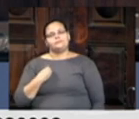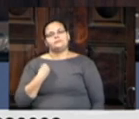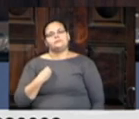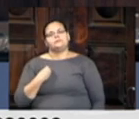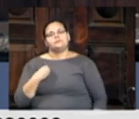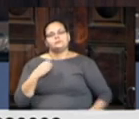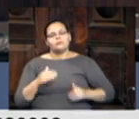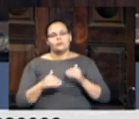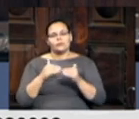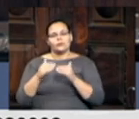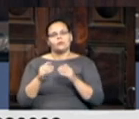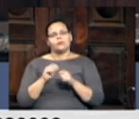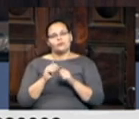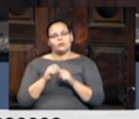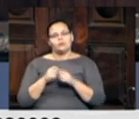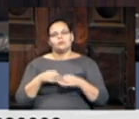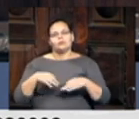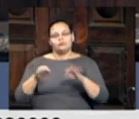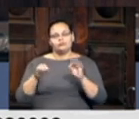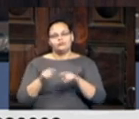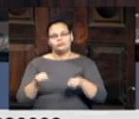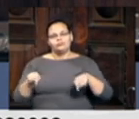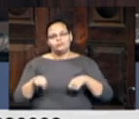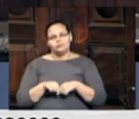processo de fazer tapete pela cidade.